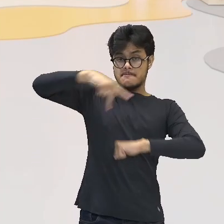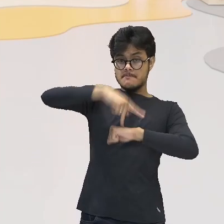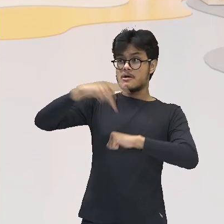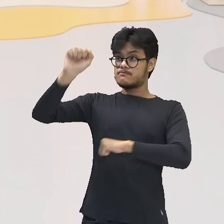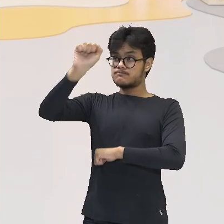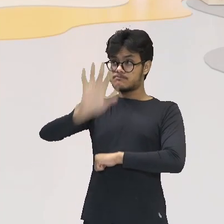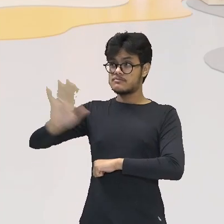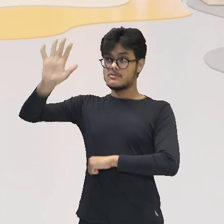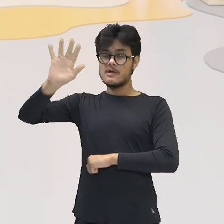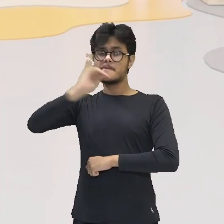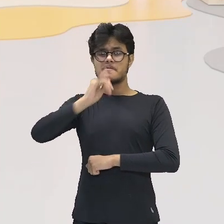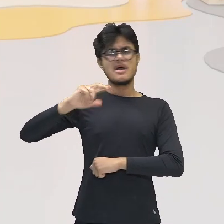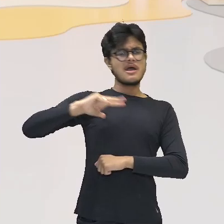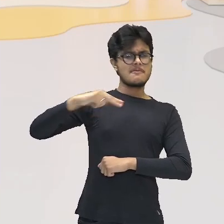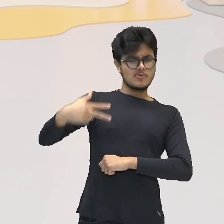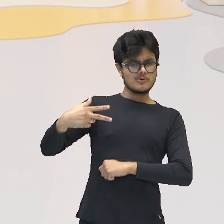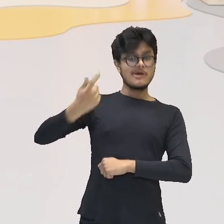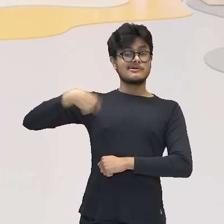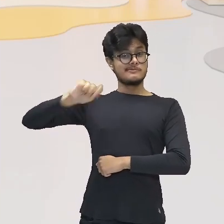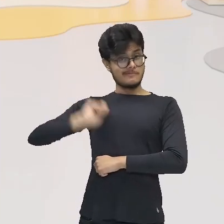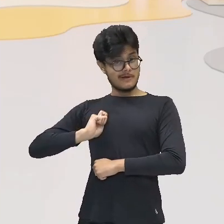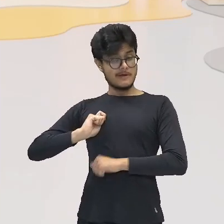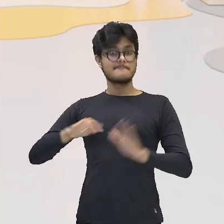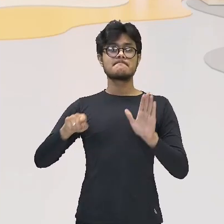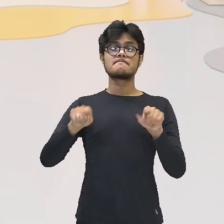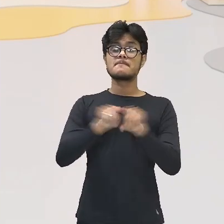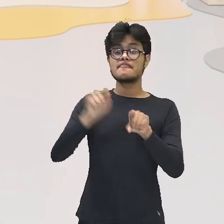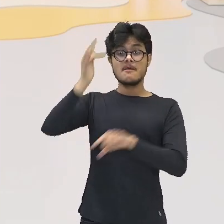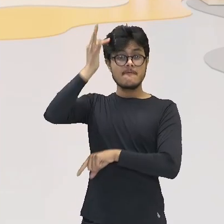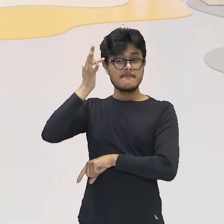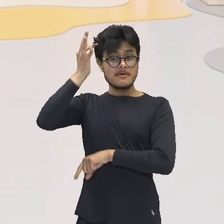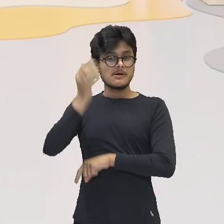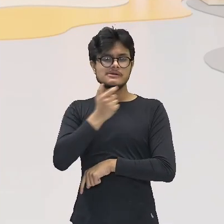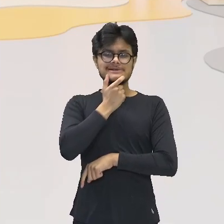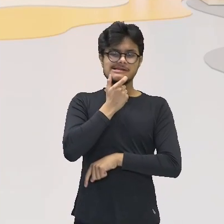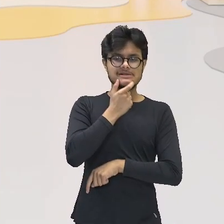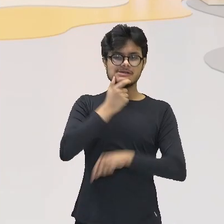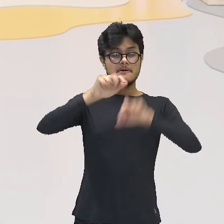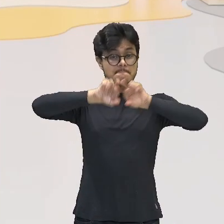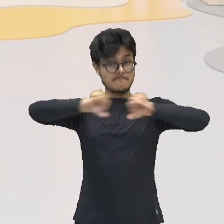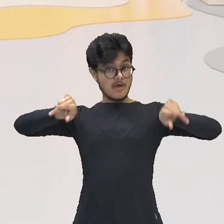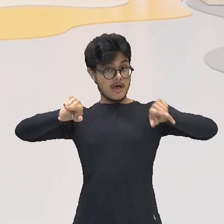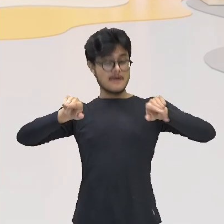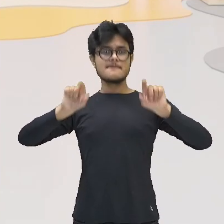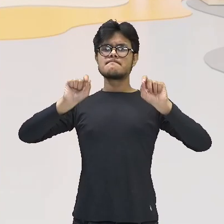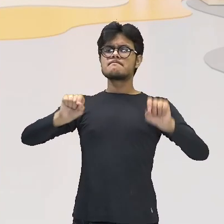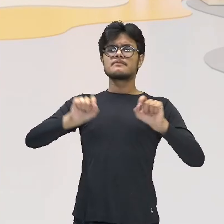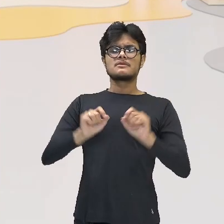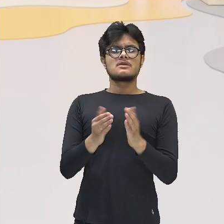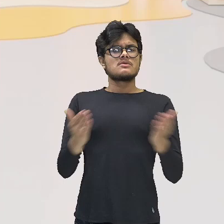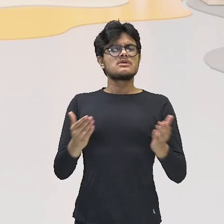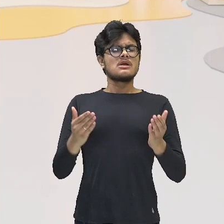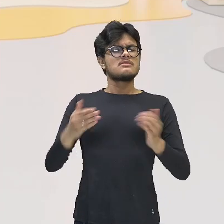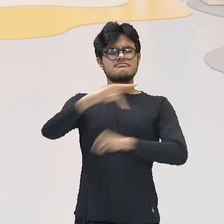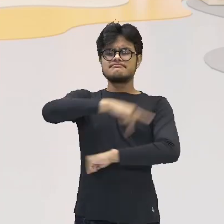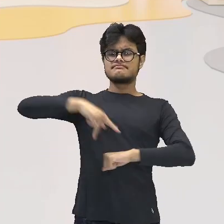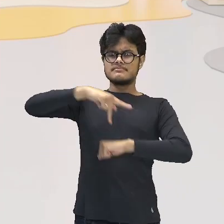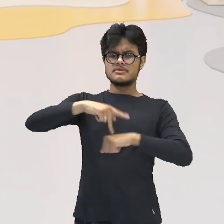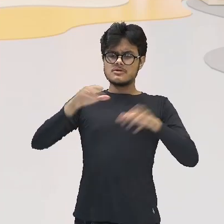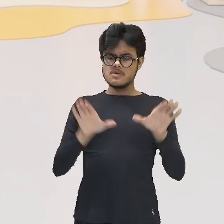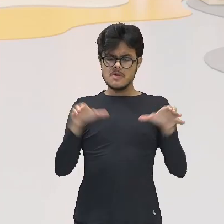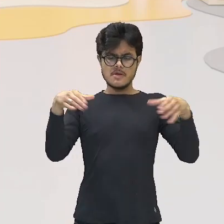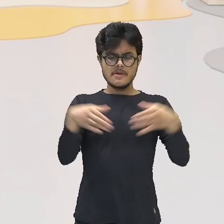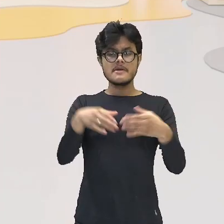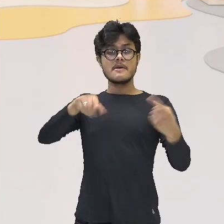europeias, como Portugal, Espanha, França, Inglaterra e Holanda, por exemplo, essas nações elas estavam em busca